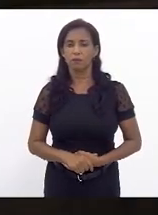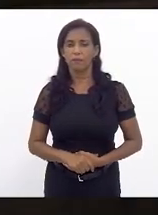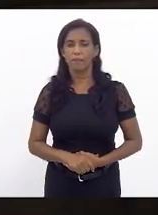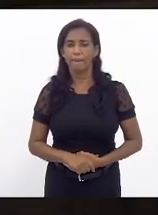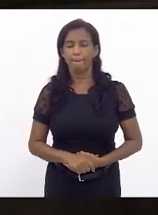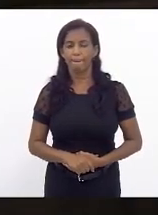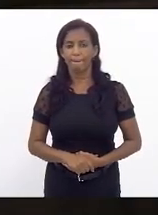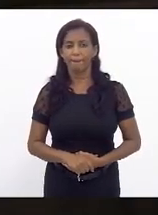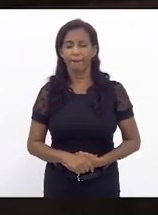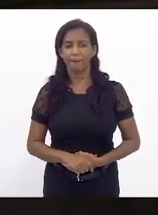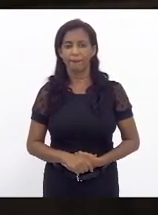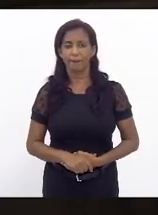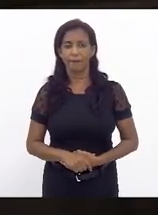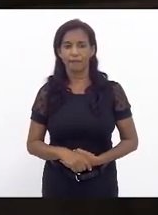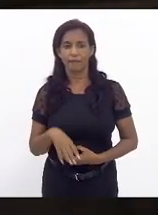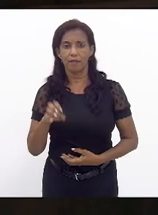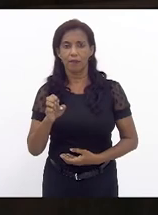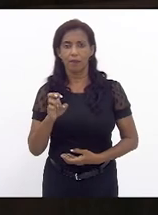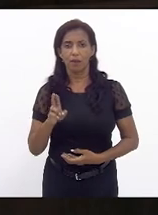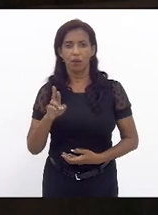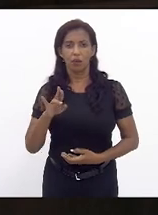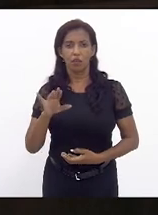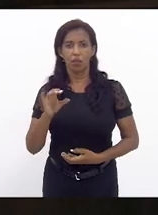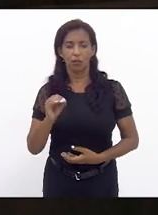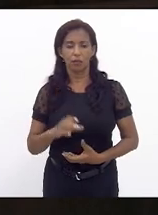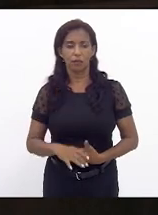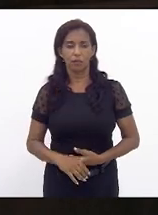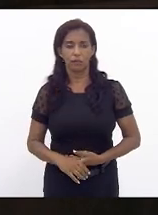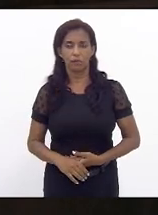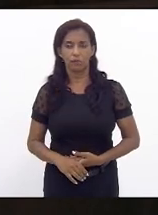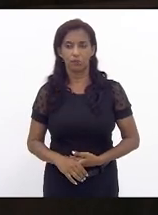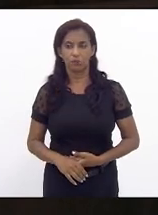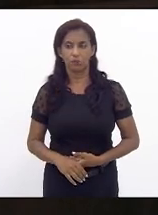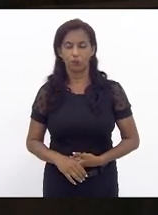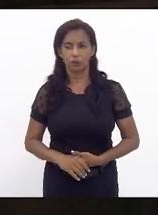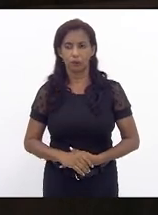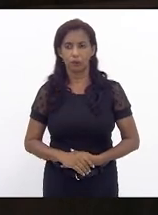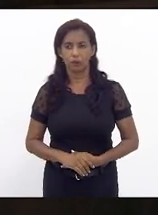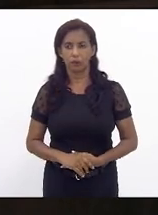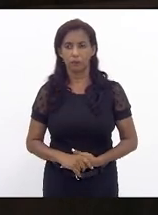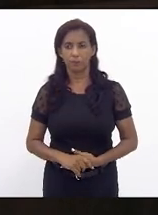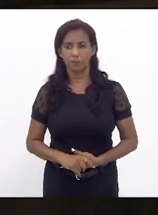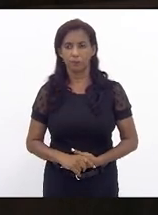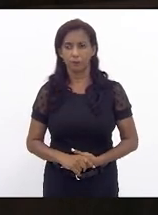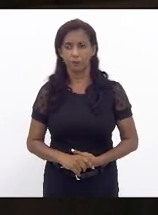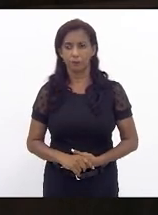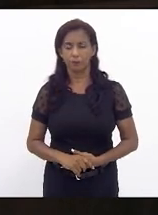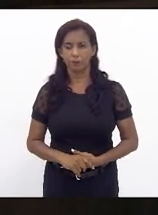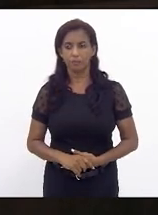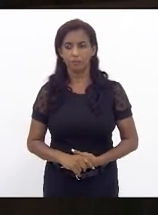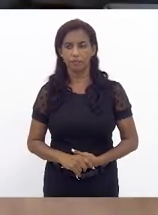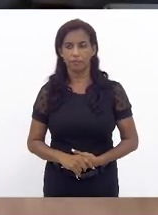voto não. Deputado Eurico Júnior. Deputado Eurico Júnior.